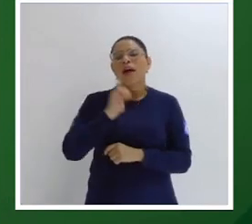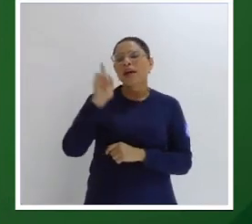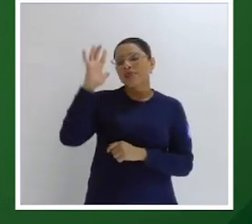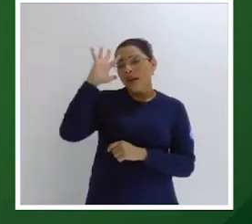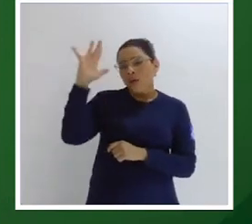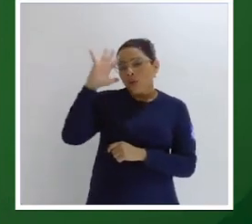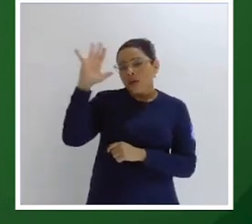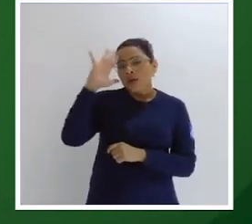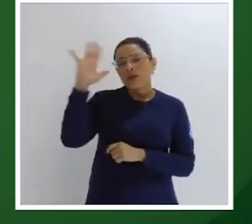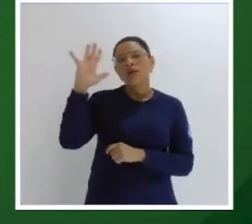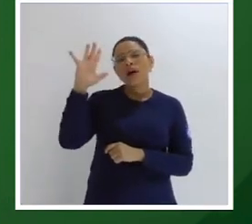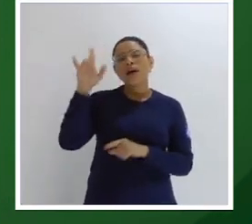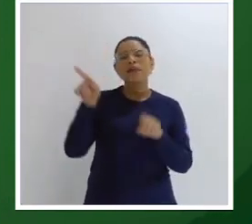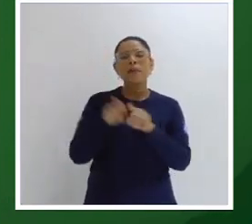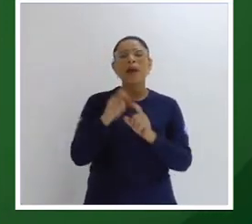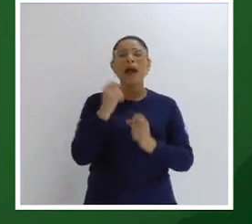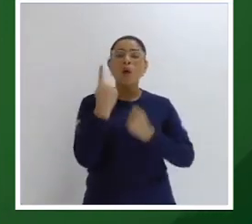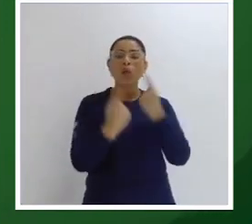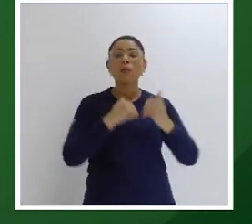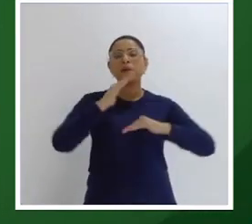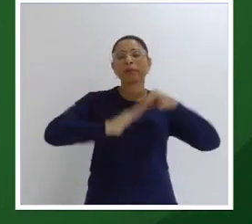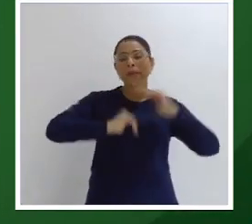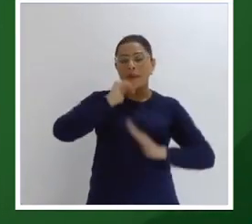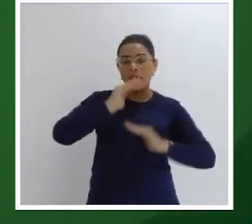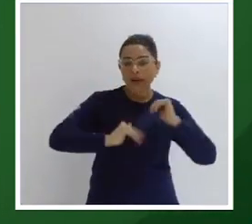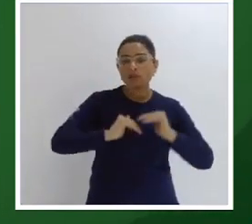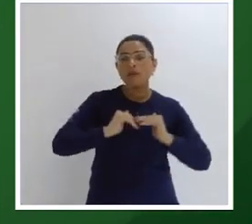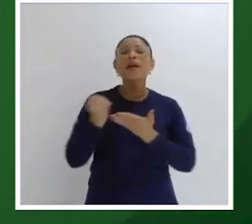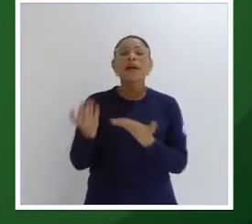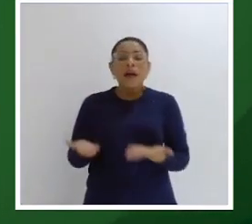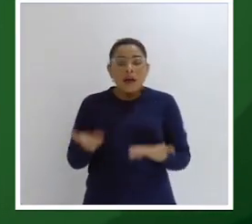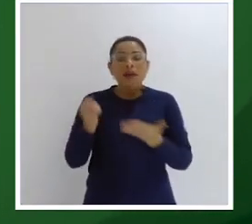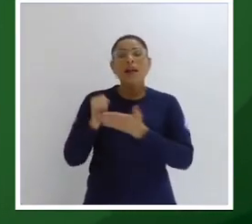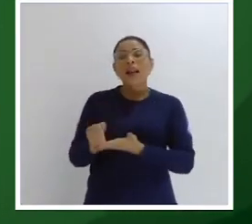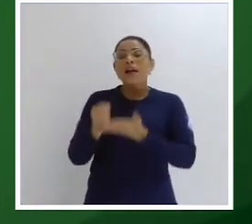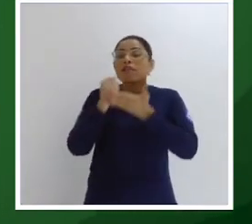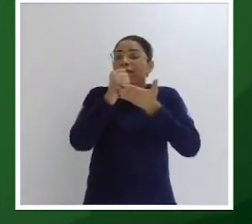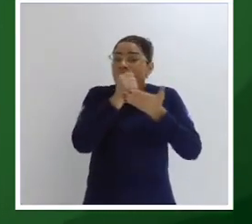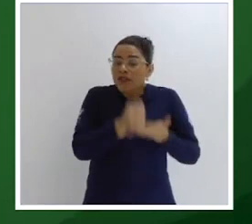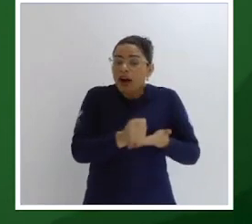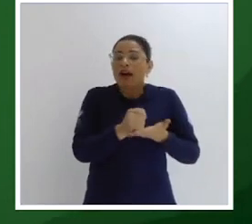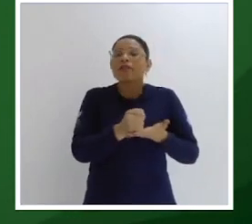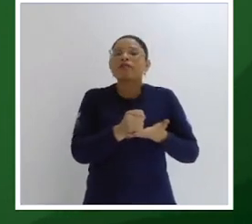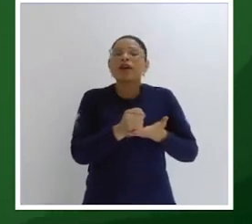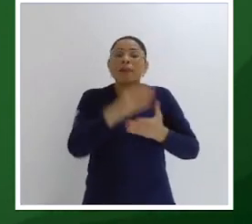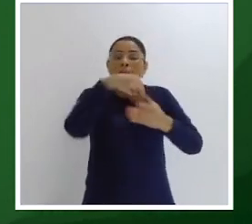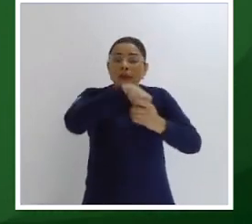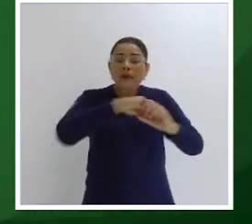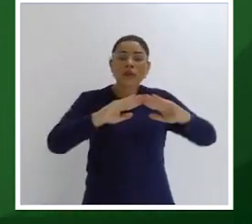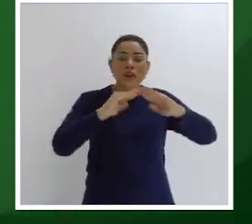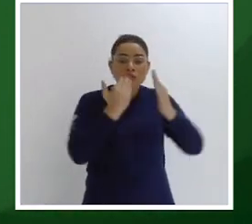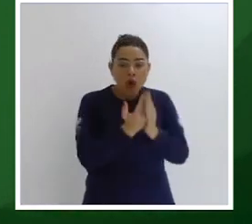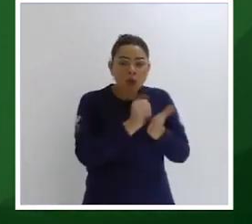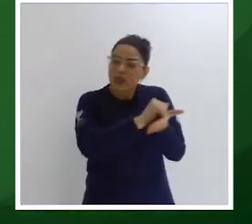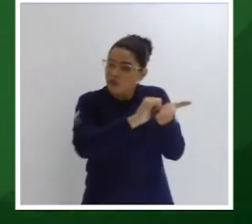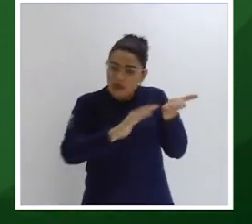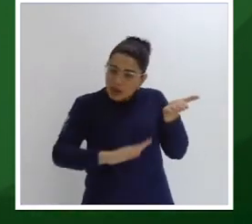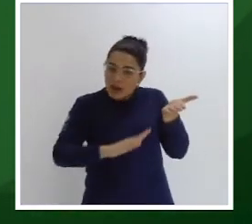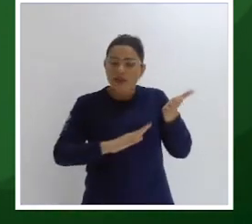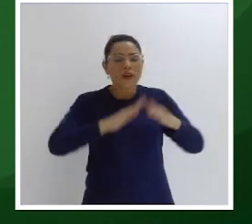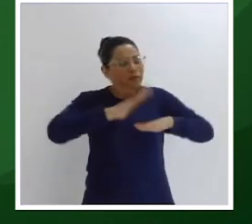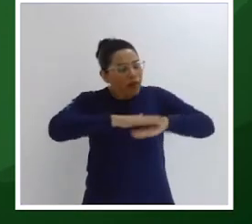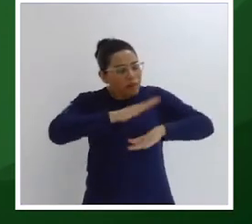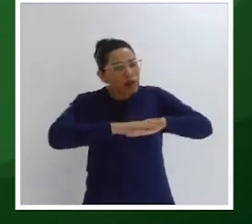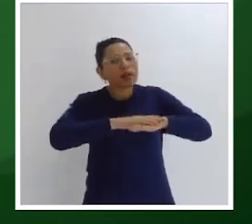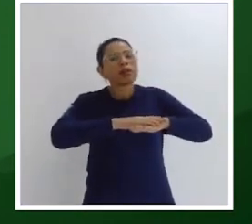e exercícios de prática e aí eles levavam como se fosse uma tarefa para escola Aonde eles exercitando